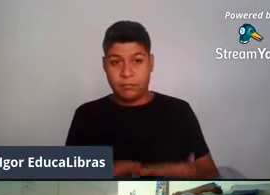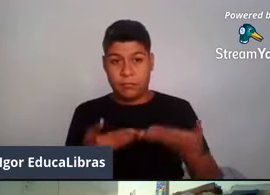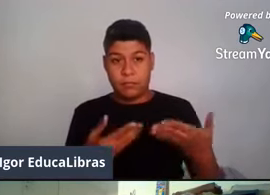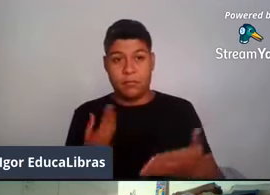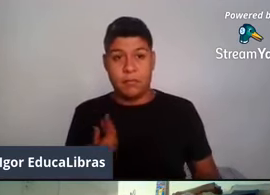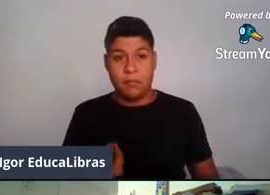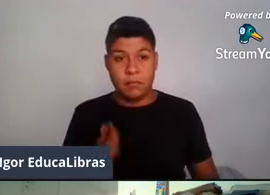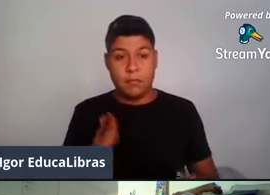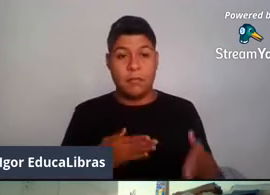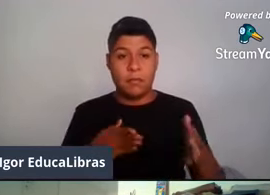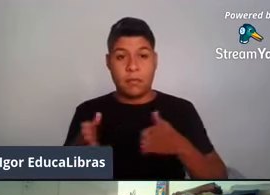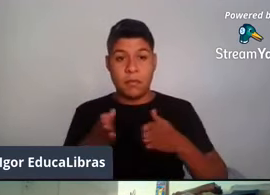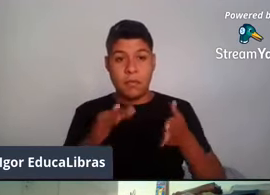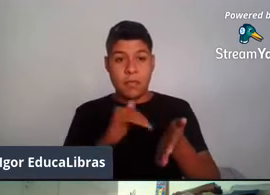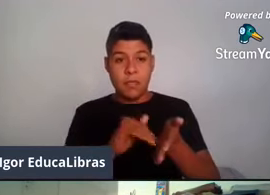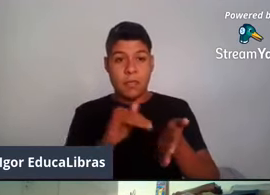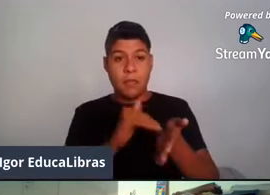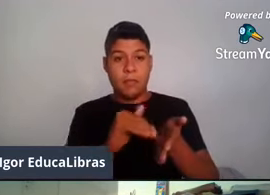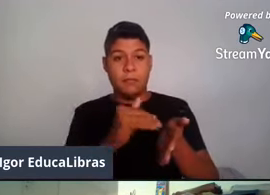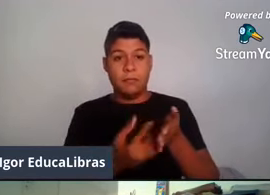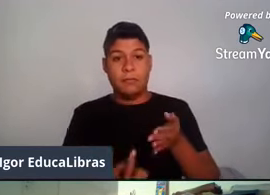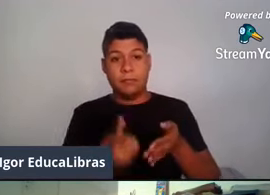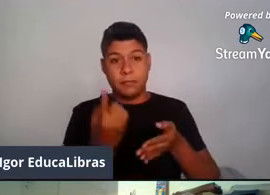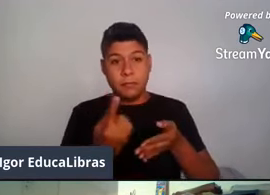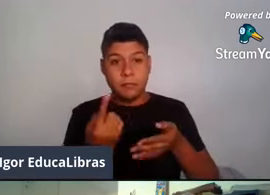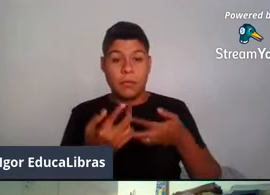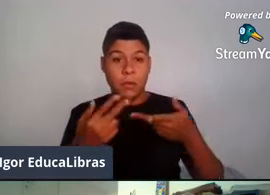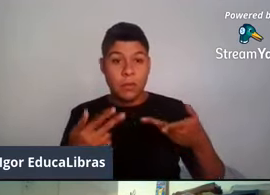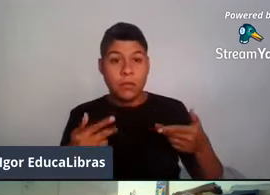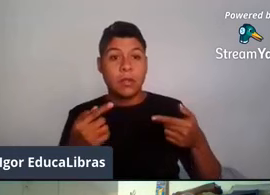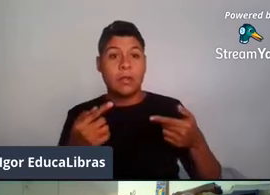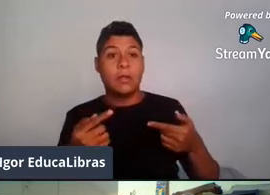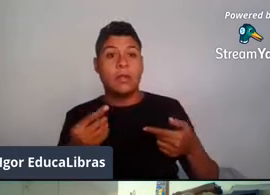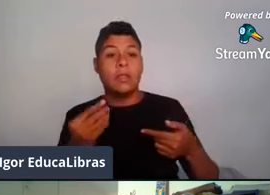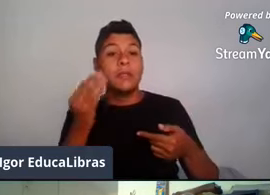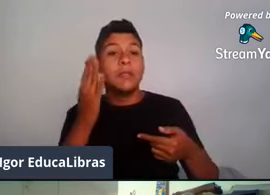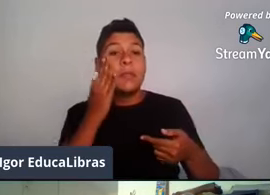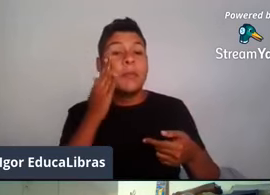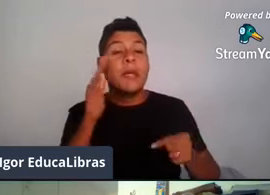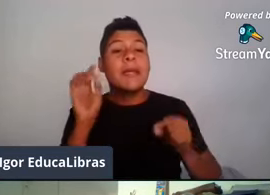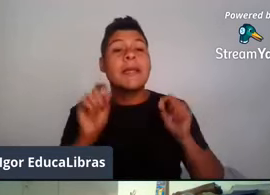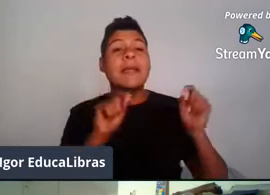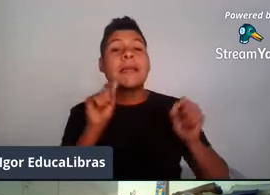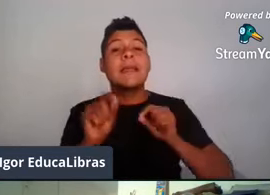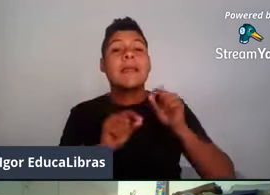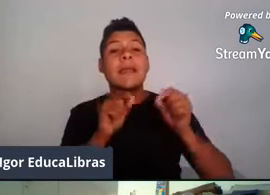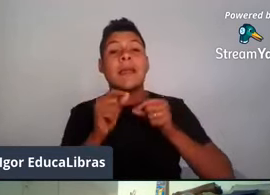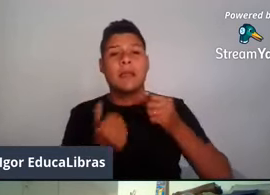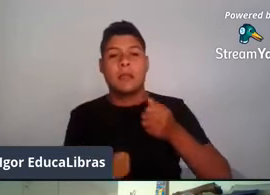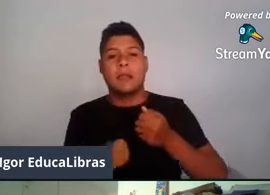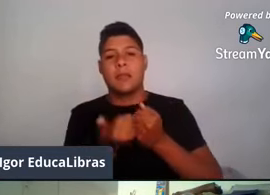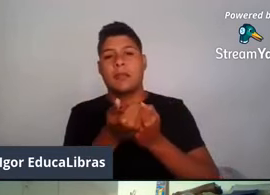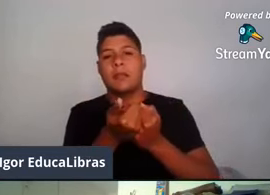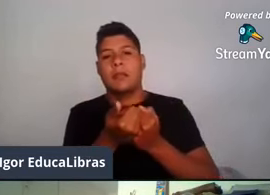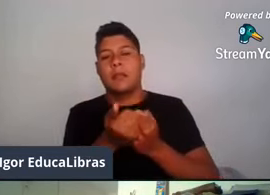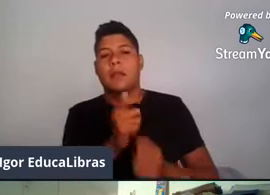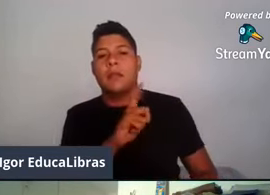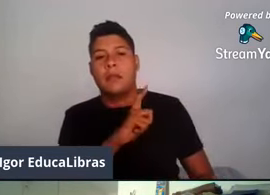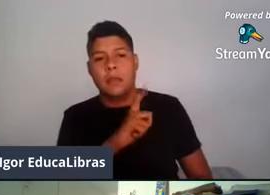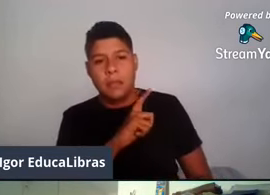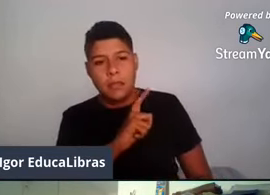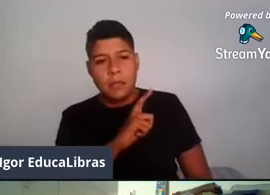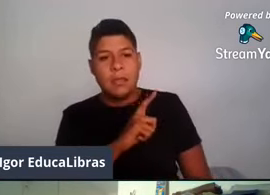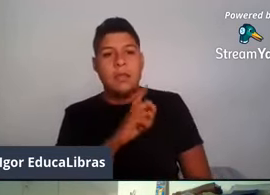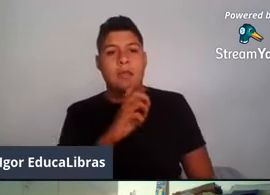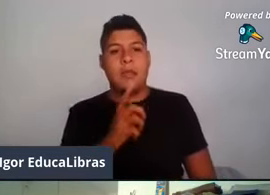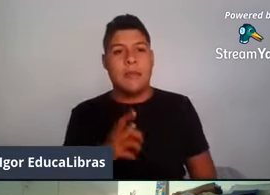ser secretário, né, o desafio era saber quem ia ser o adjunto. Né? E tinha